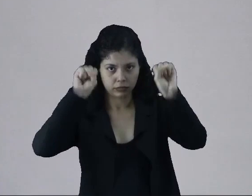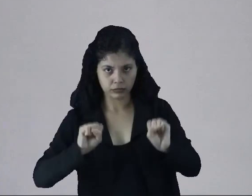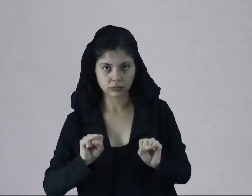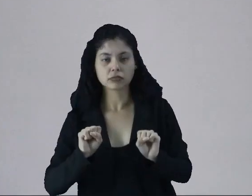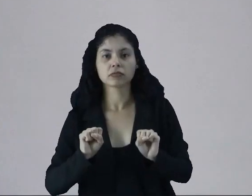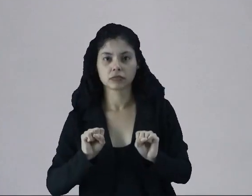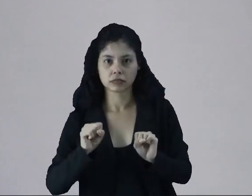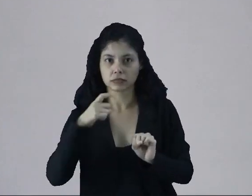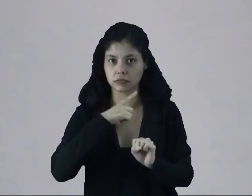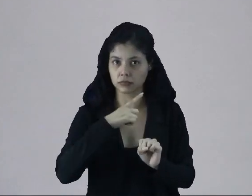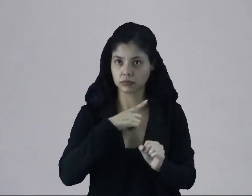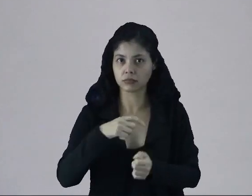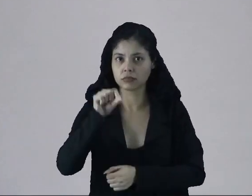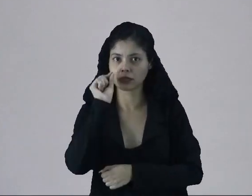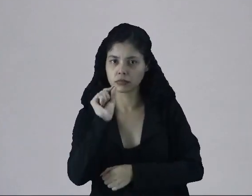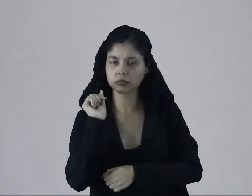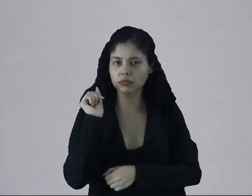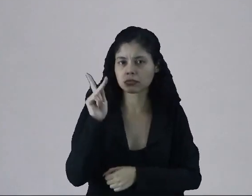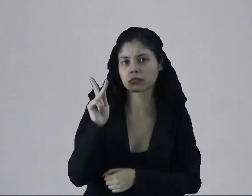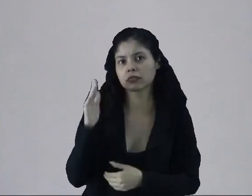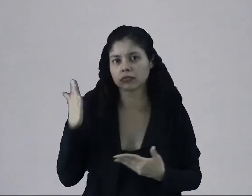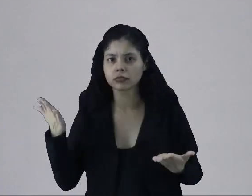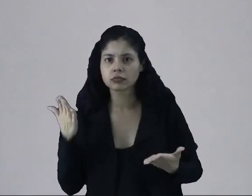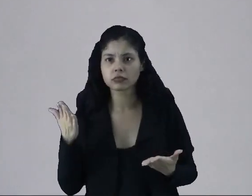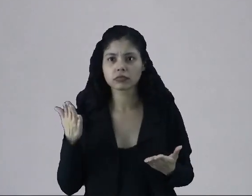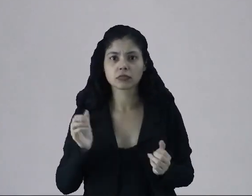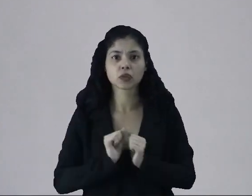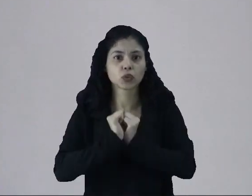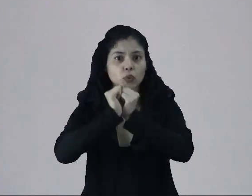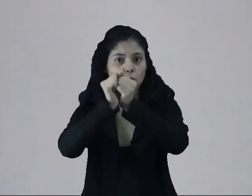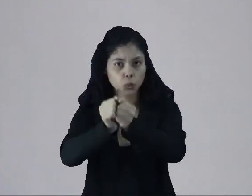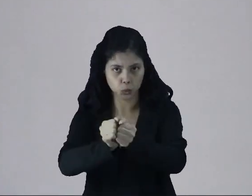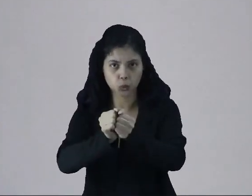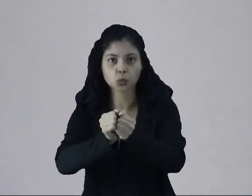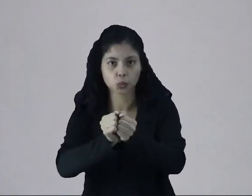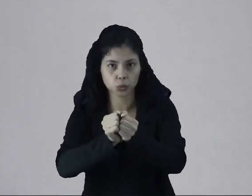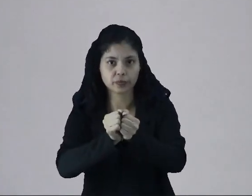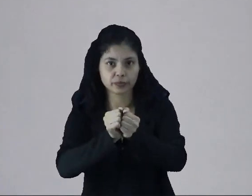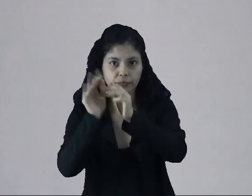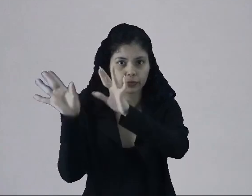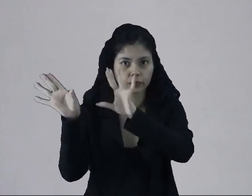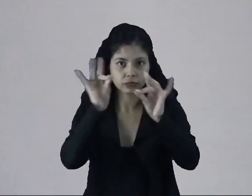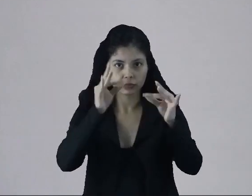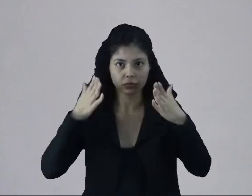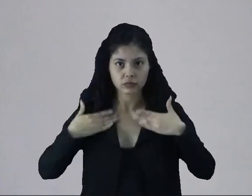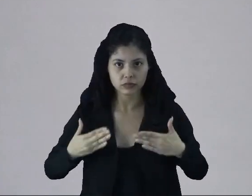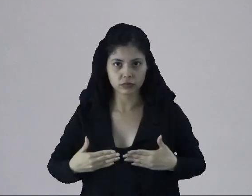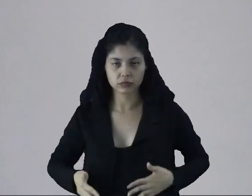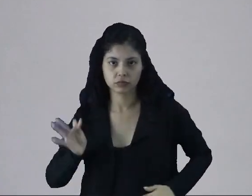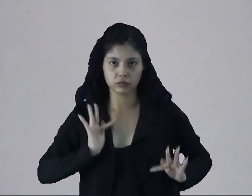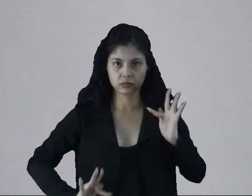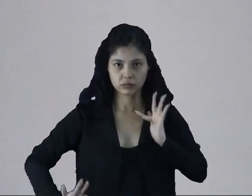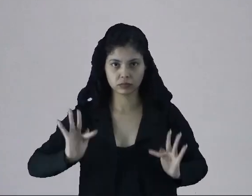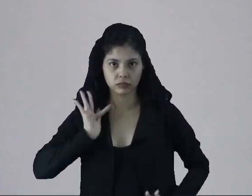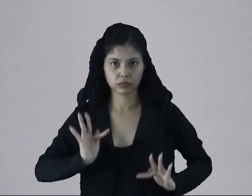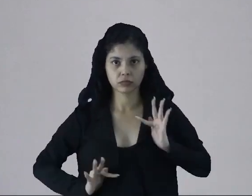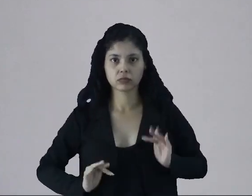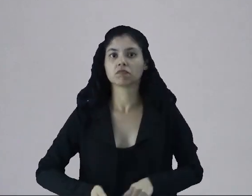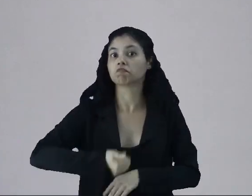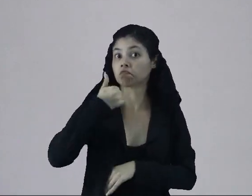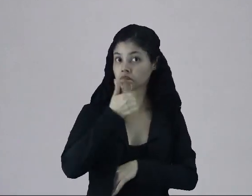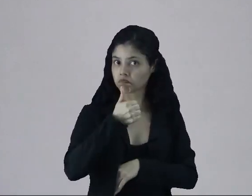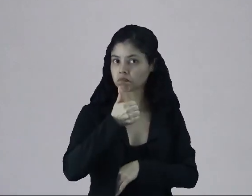a interação ok, né, vamos dizer assim, rodando tudo bonitinho, traz um corpo fisiologicamente